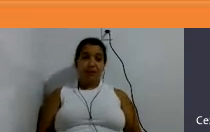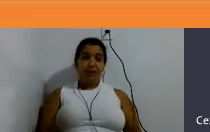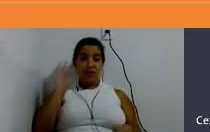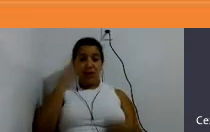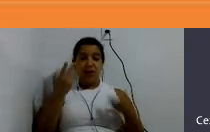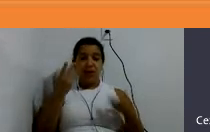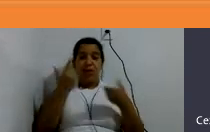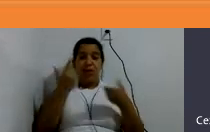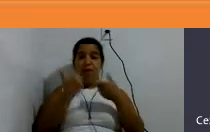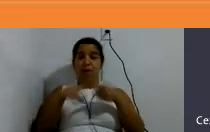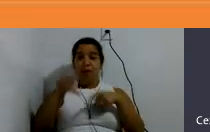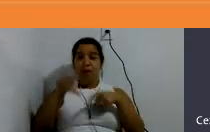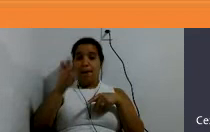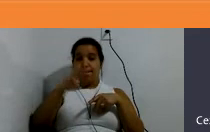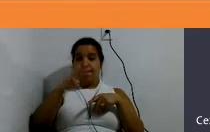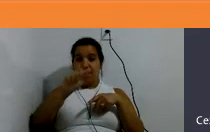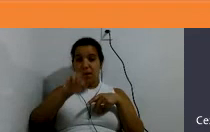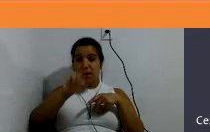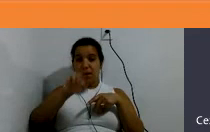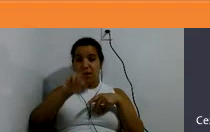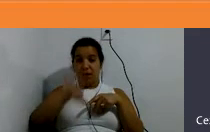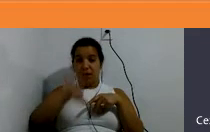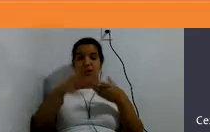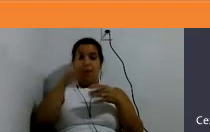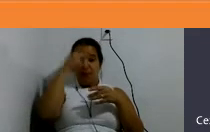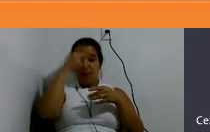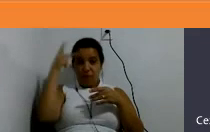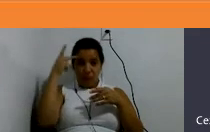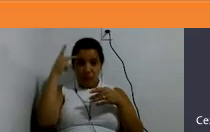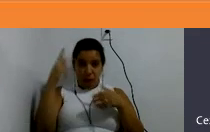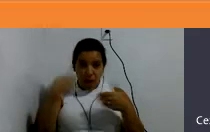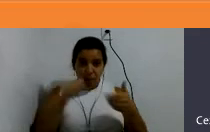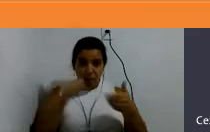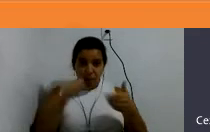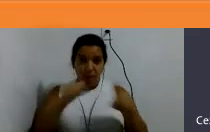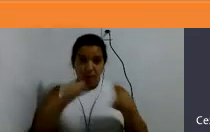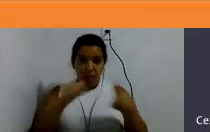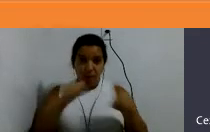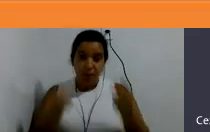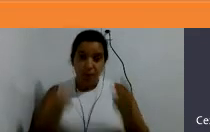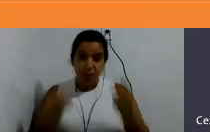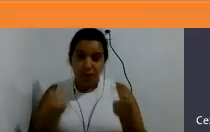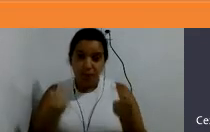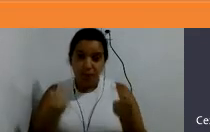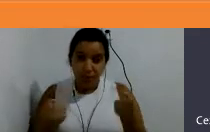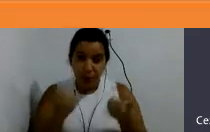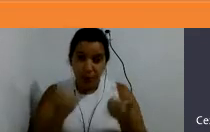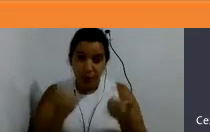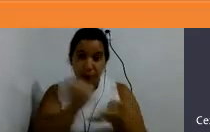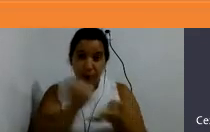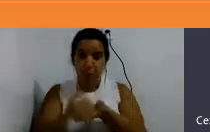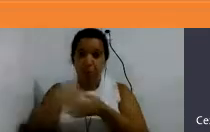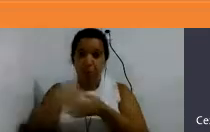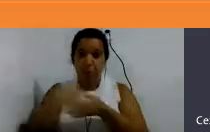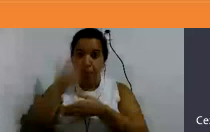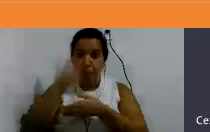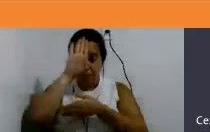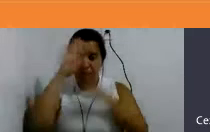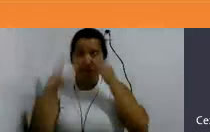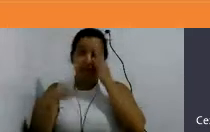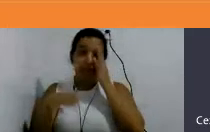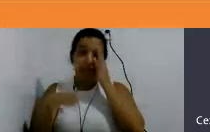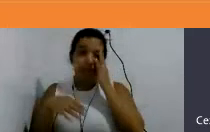é um piloto, foi a trabalho para a região amazônica. Depois de 10 dias, ele iniciou com sintomas como febre, cefaleia, mialgia e